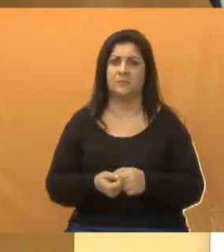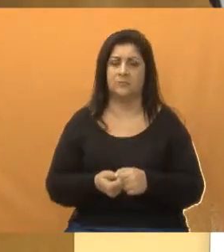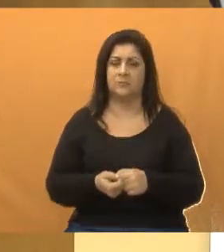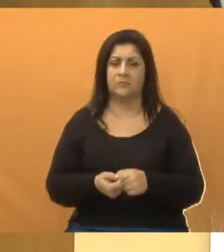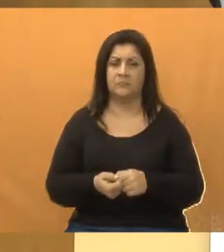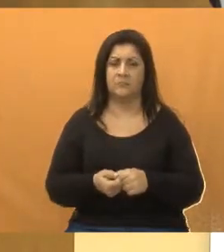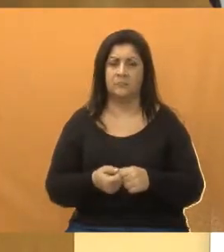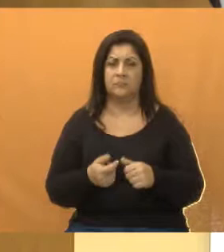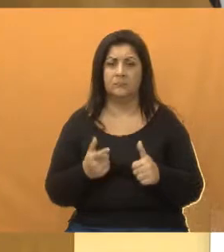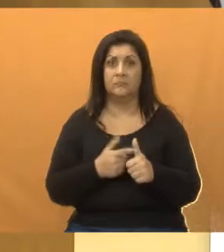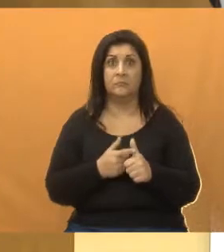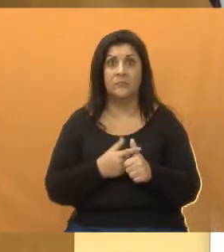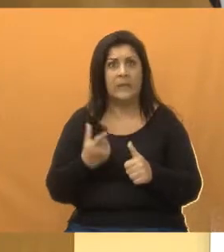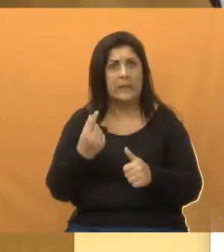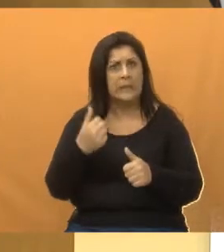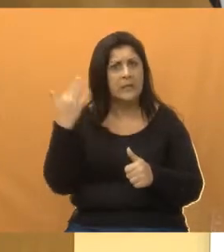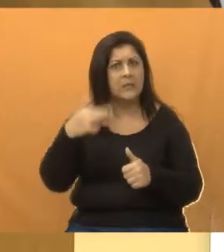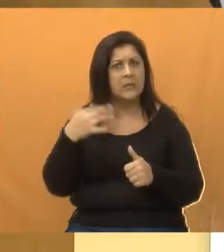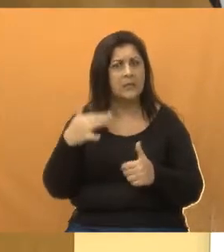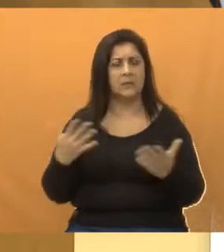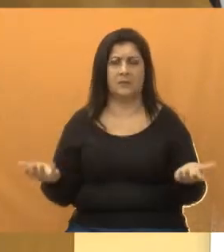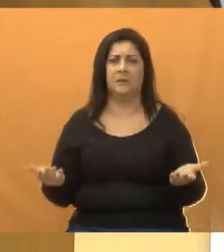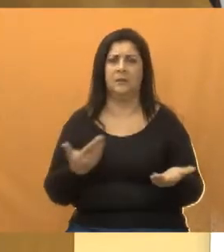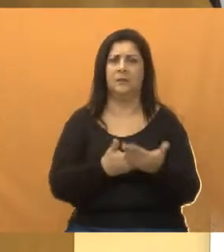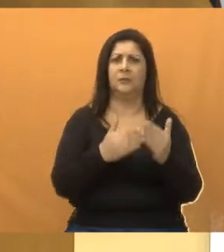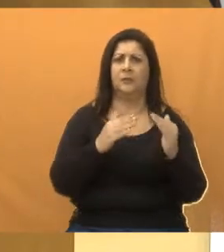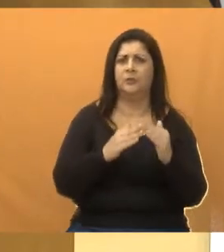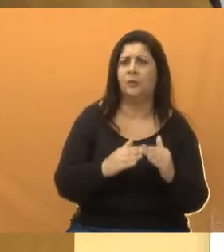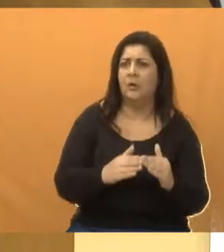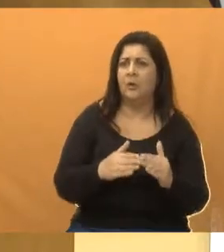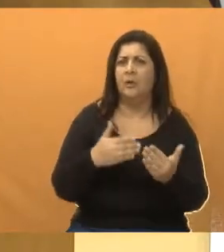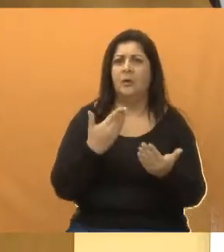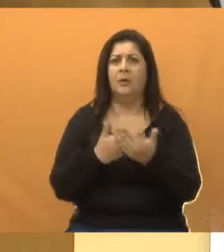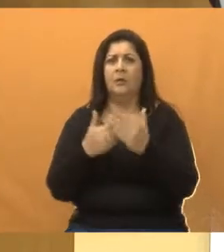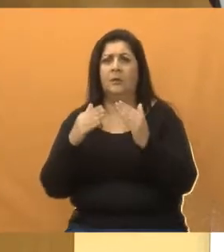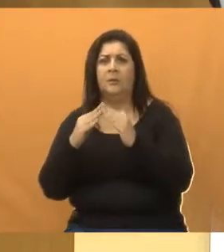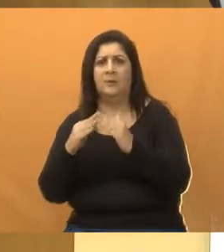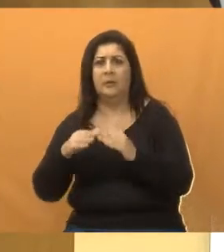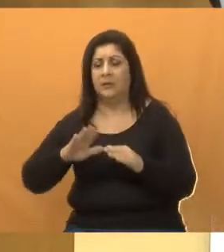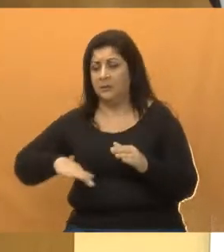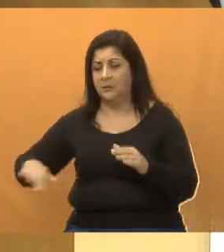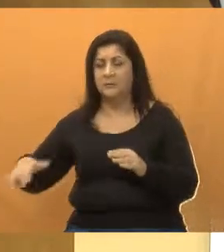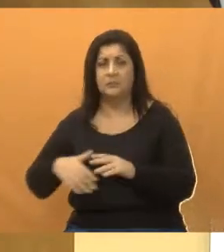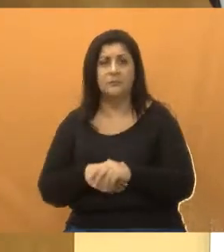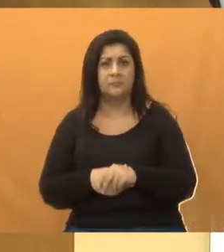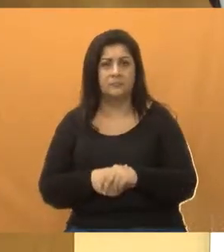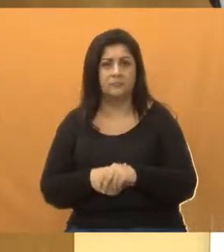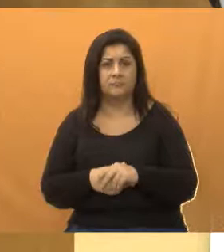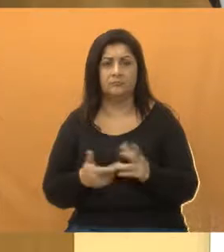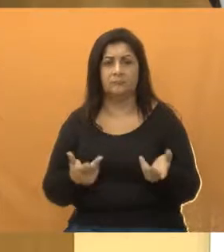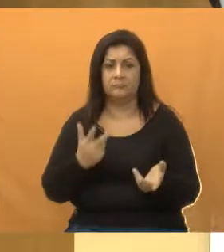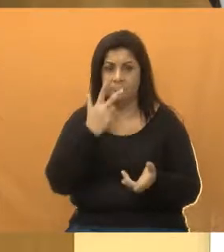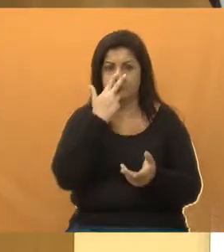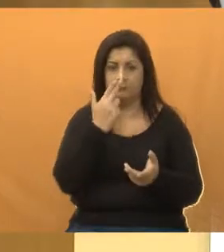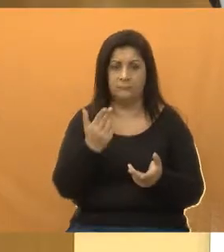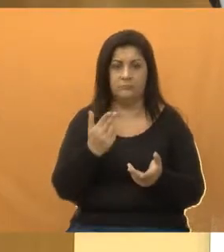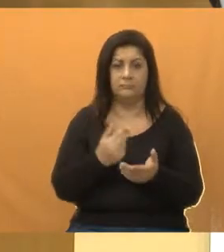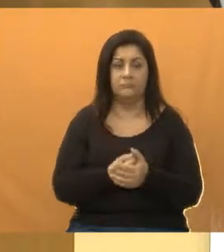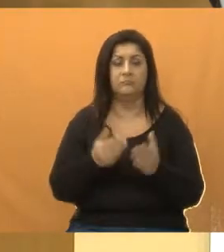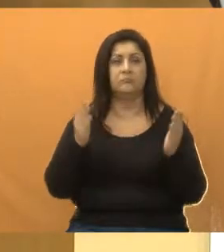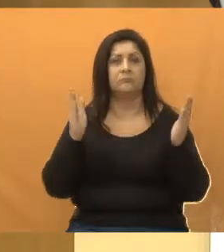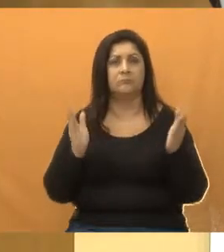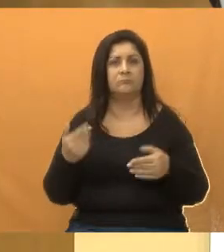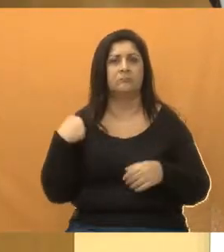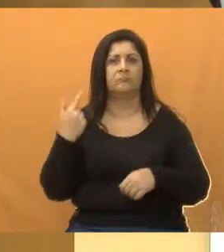Uma dívida tão alta, né, das escolas, das creches, dos MF. Então, eu acho que aqui hoje a